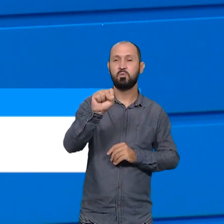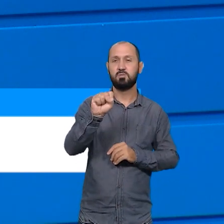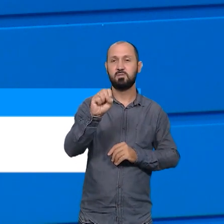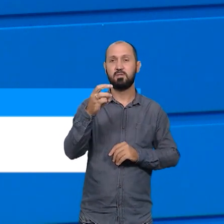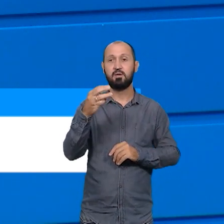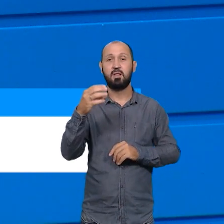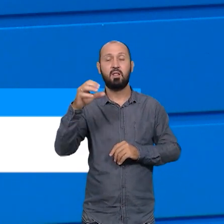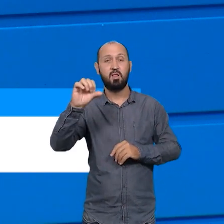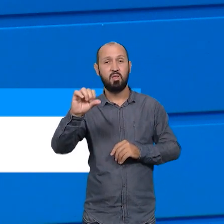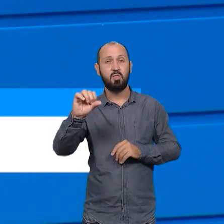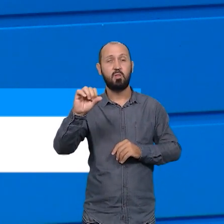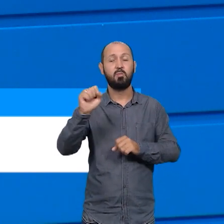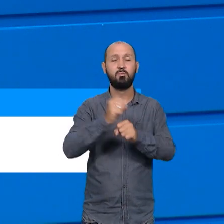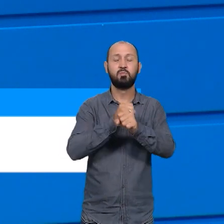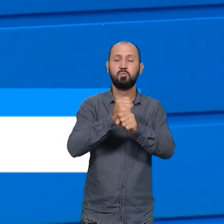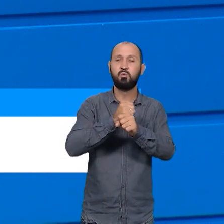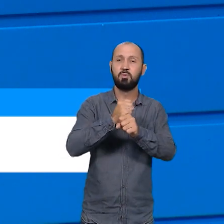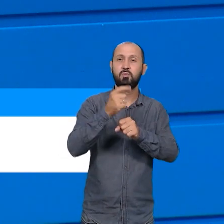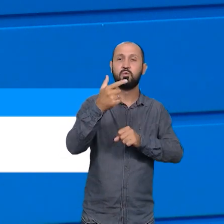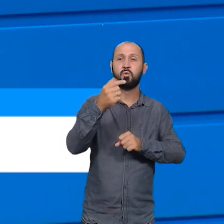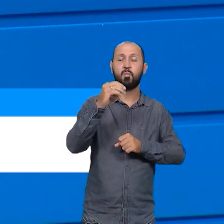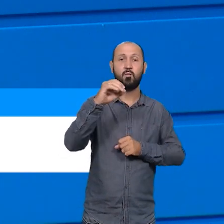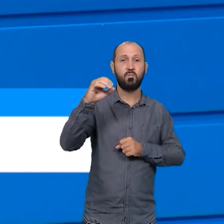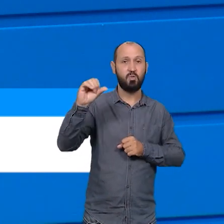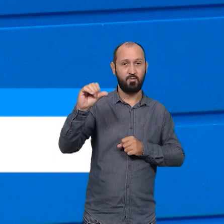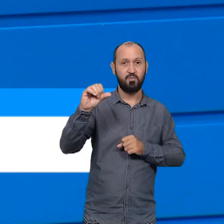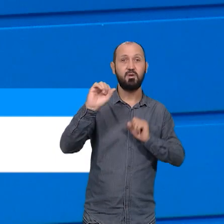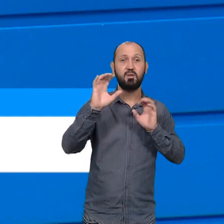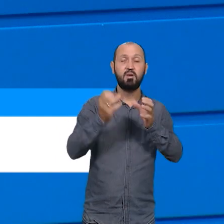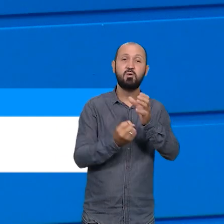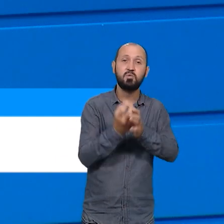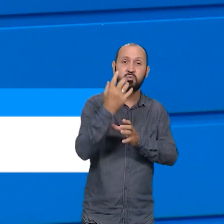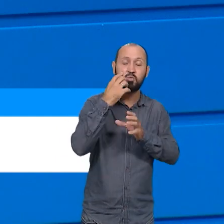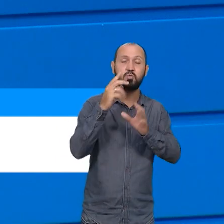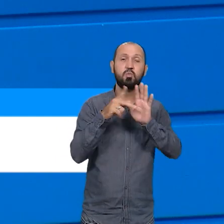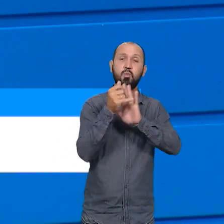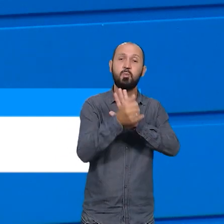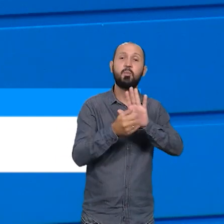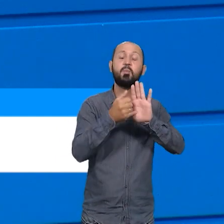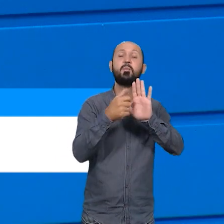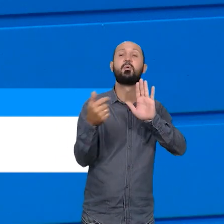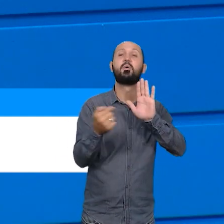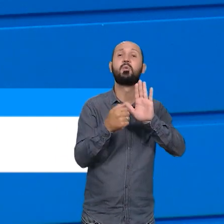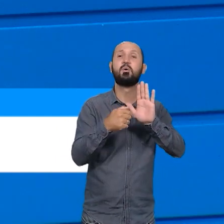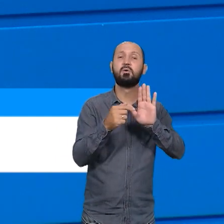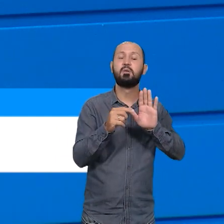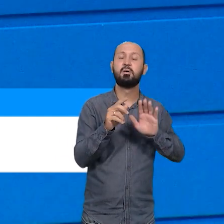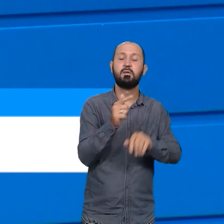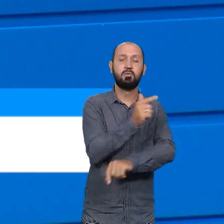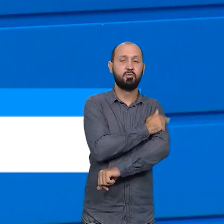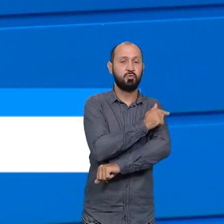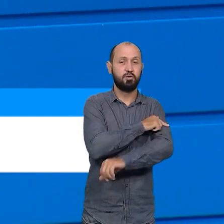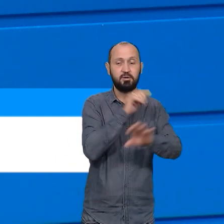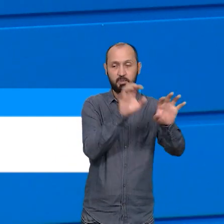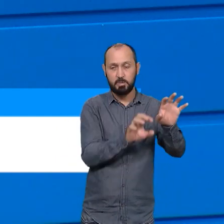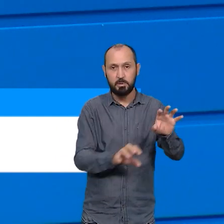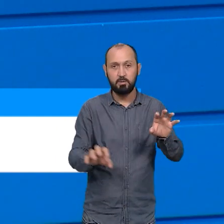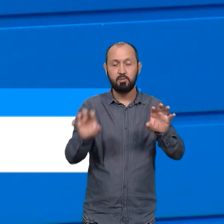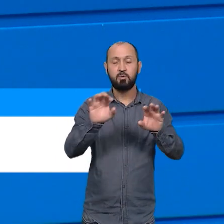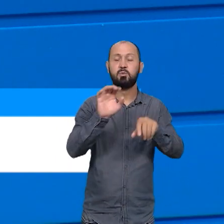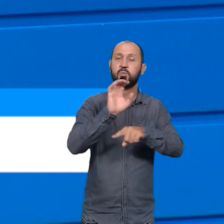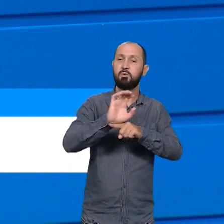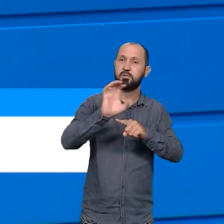número 3.839, de 28 de dezembro de 2009, que institui o programa